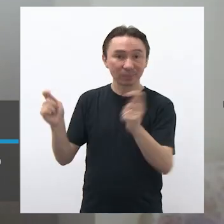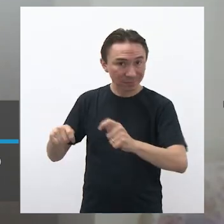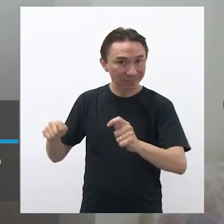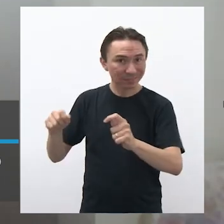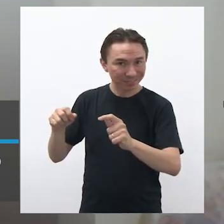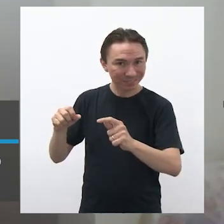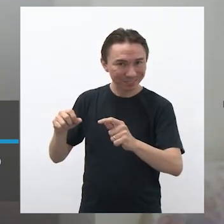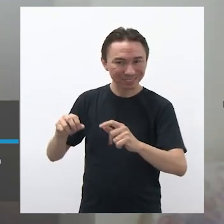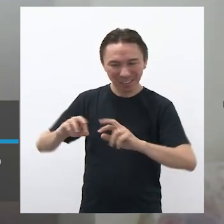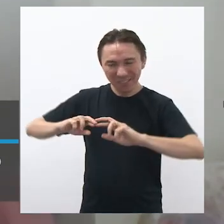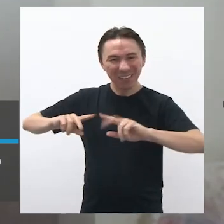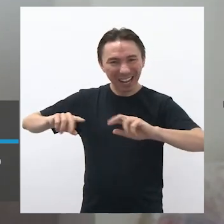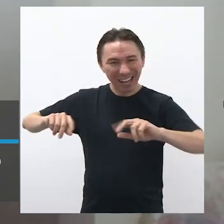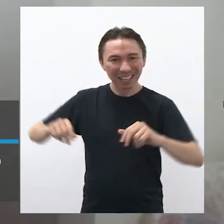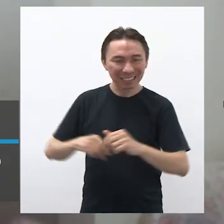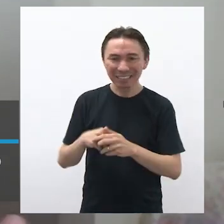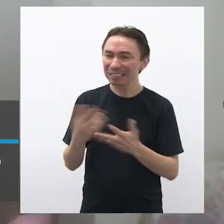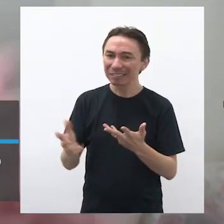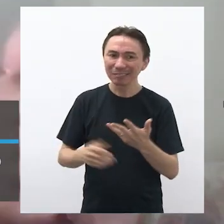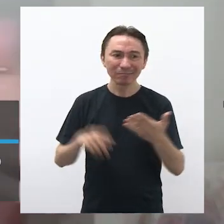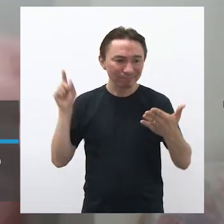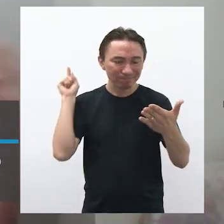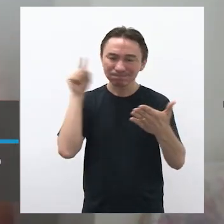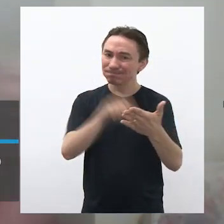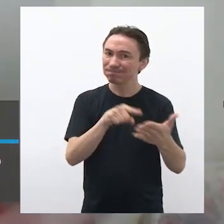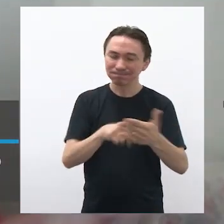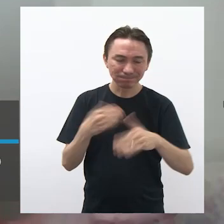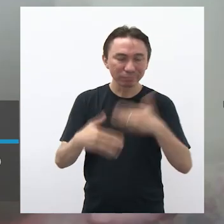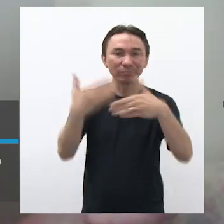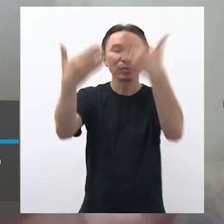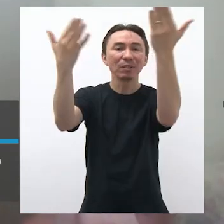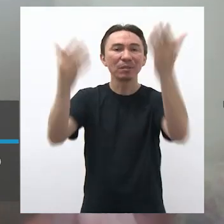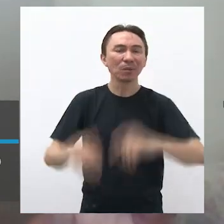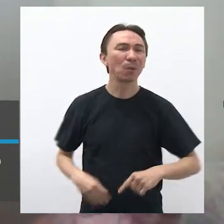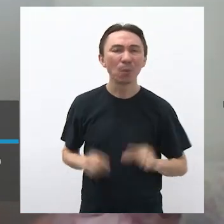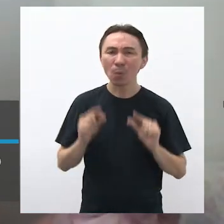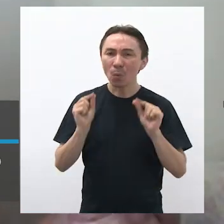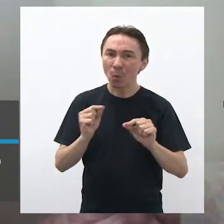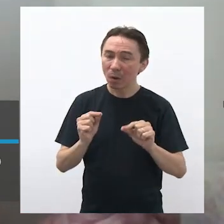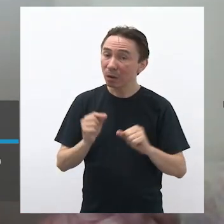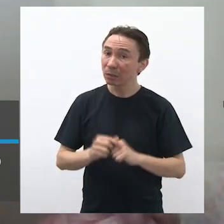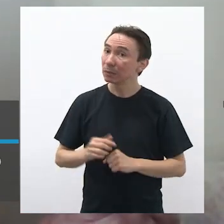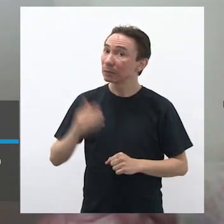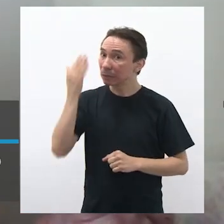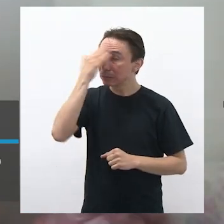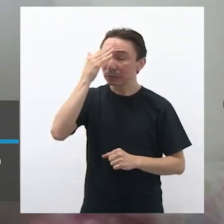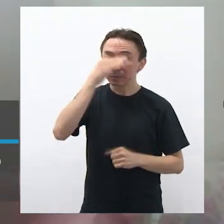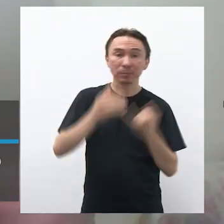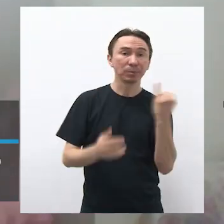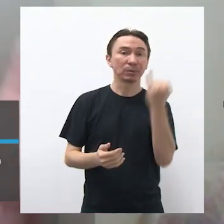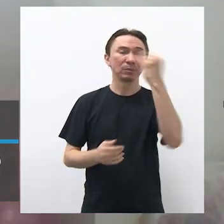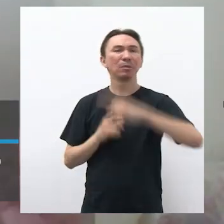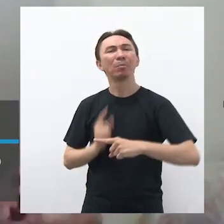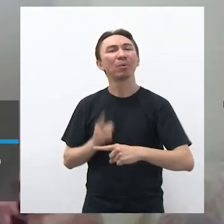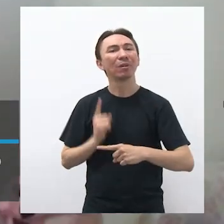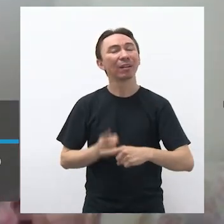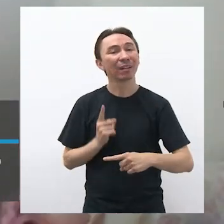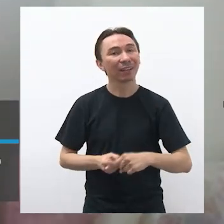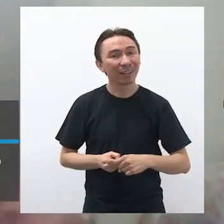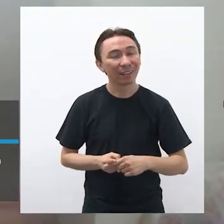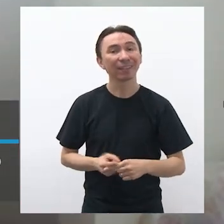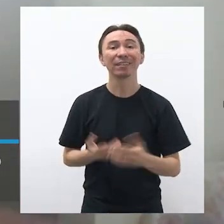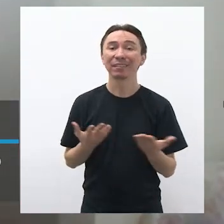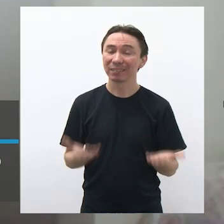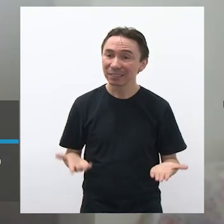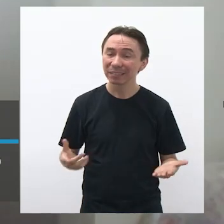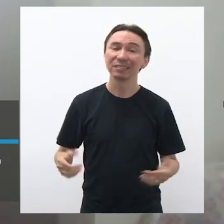dentro do nosso trabalho. Por quê? Porque quando a gente começa uma sequência de atividade ou uma situação de aprendizagem, eu tenho clareza